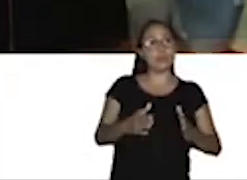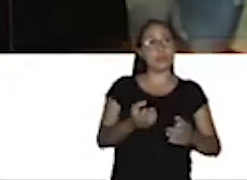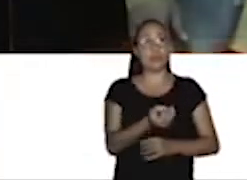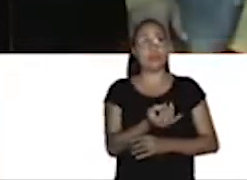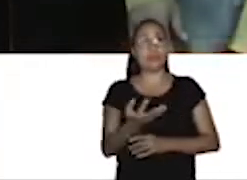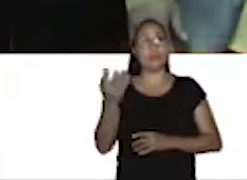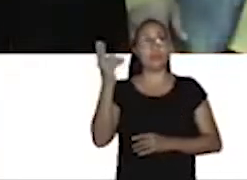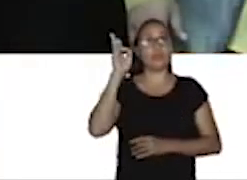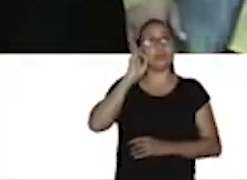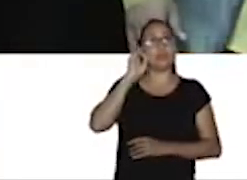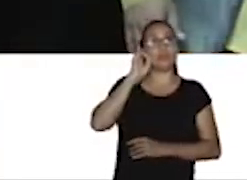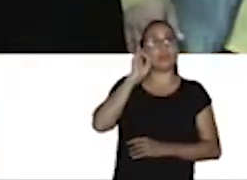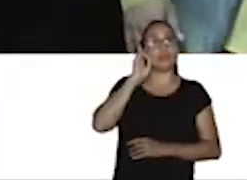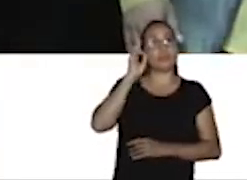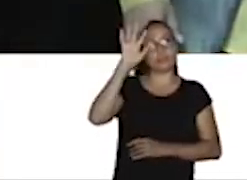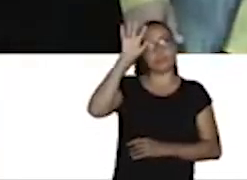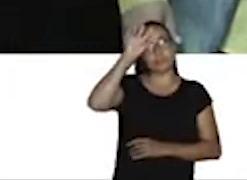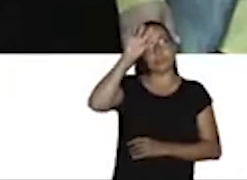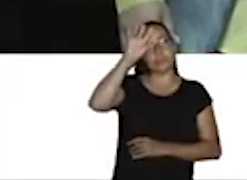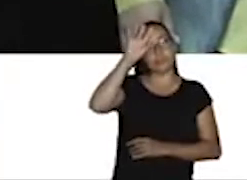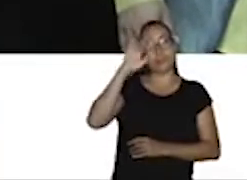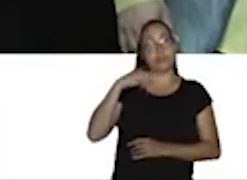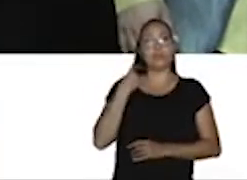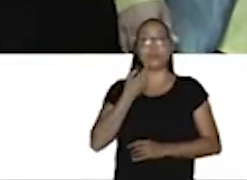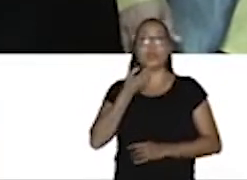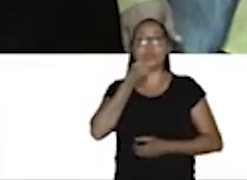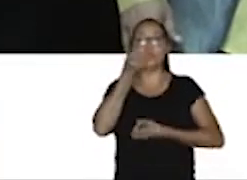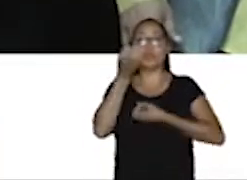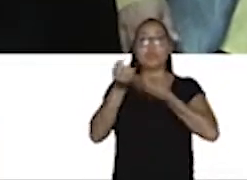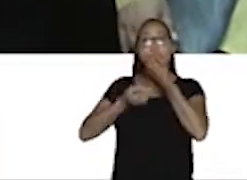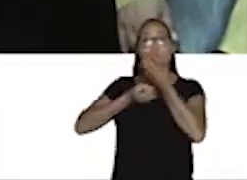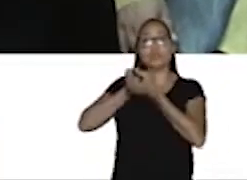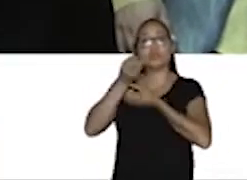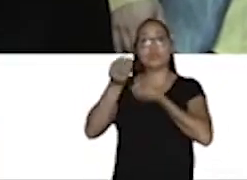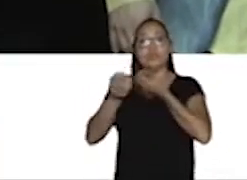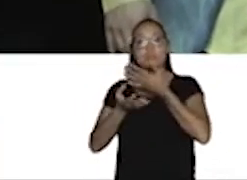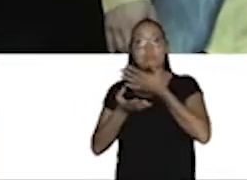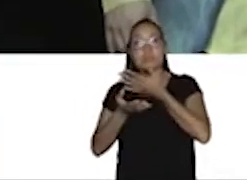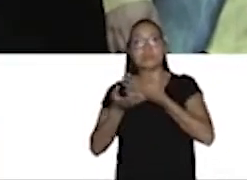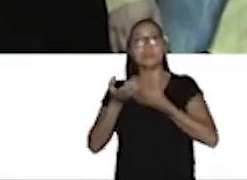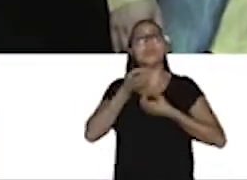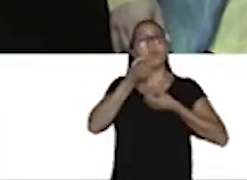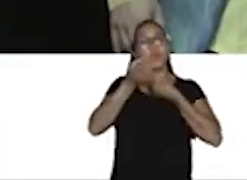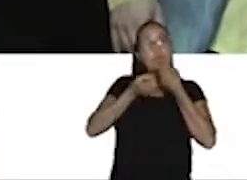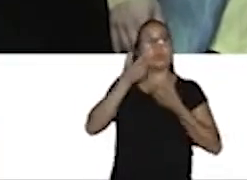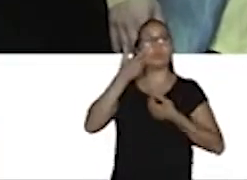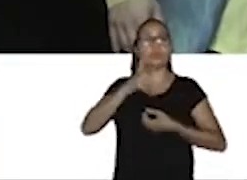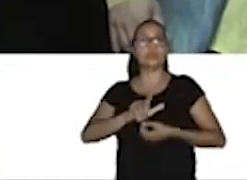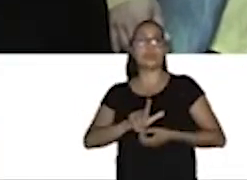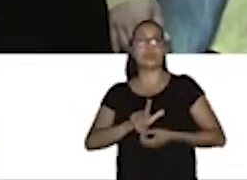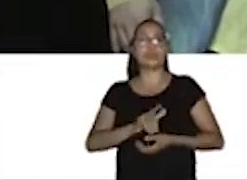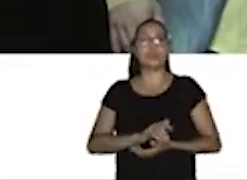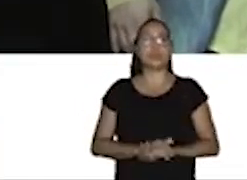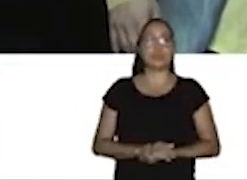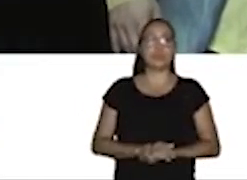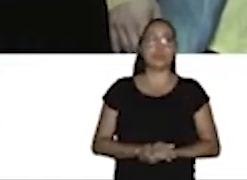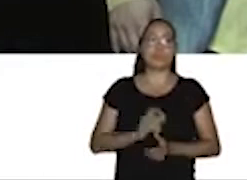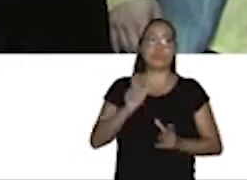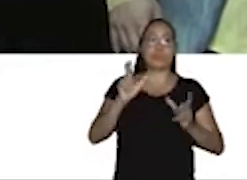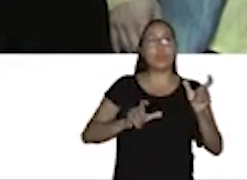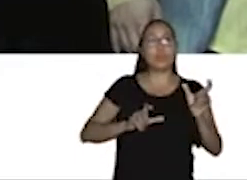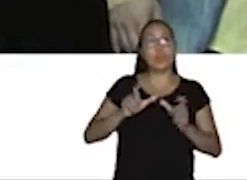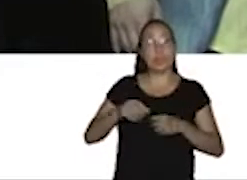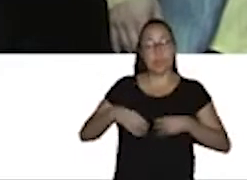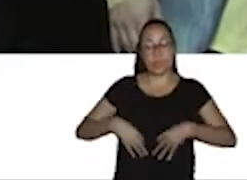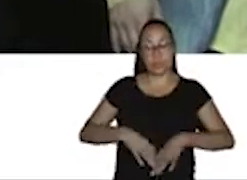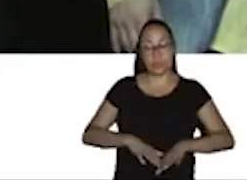recordações que contamos e recontamos, como quem estende ao